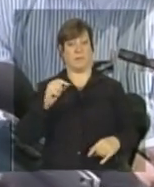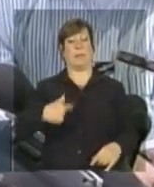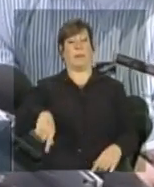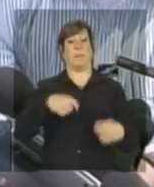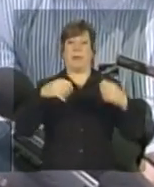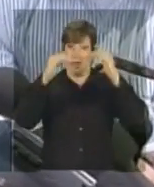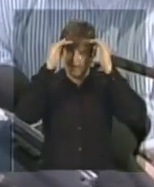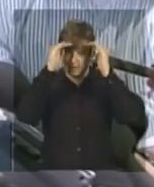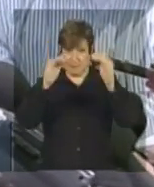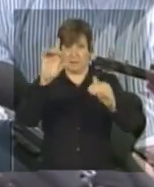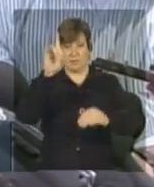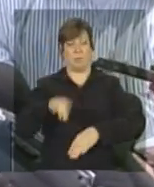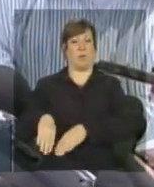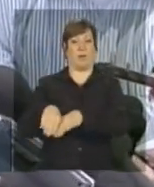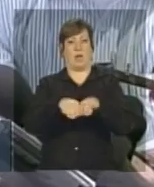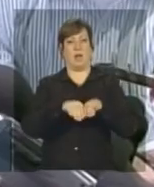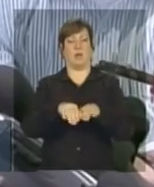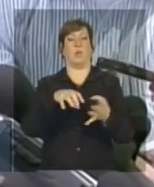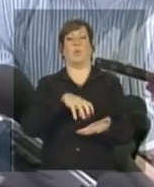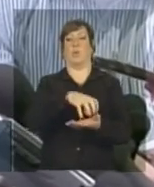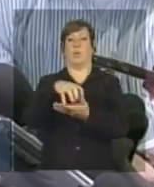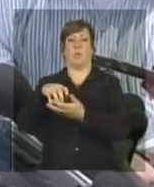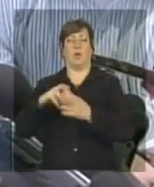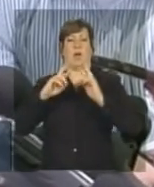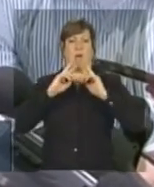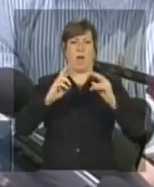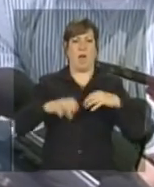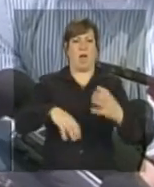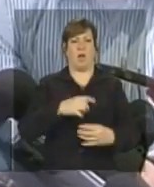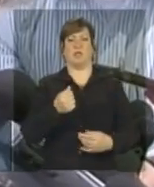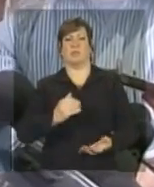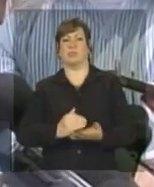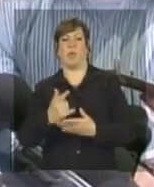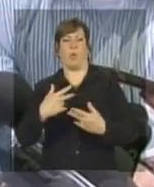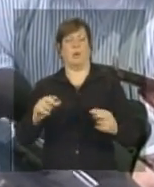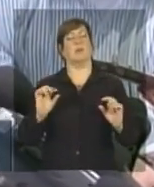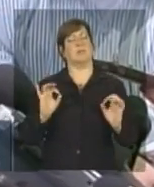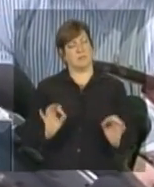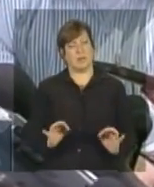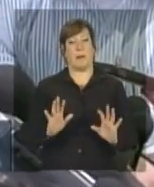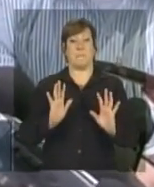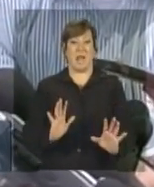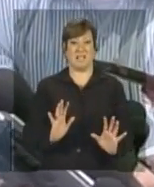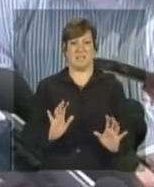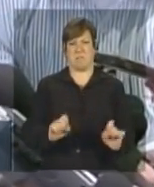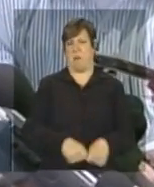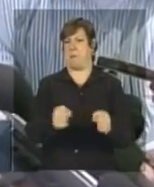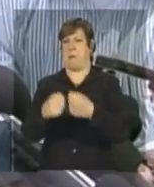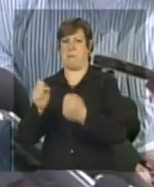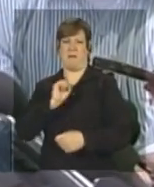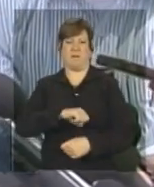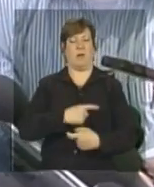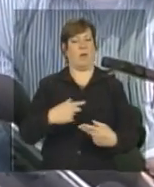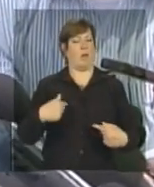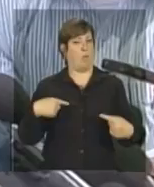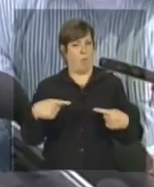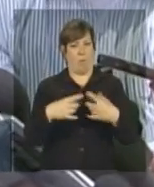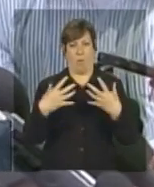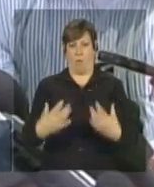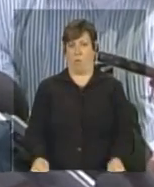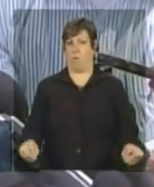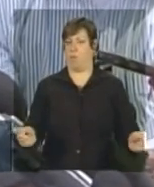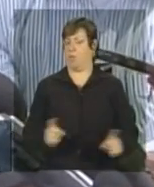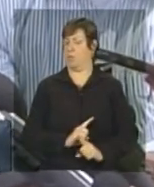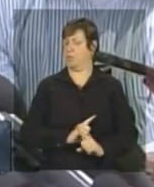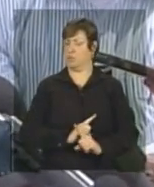de respeitar democraticamente os movimentos e suas reivindicações. Não concordo, em alguns casos,